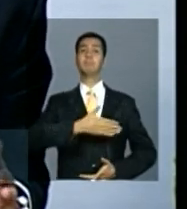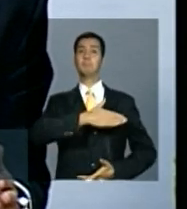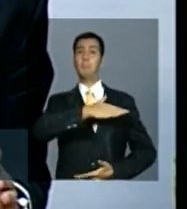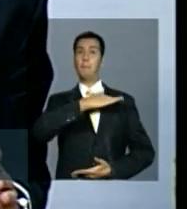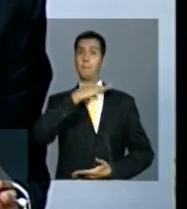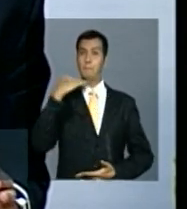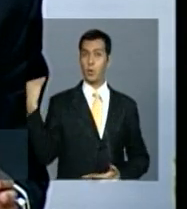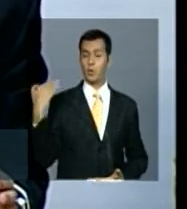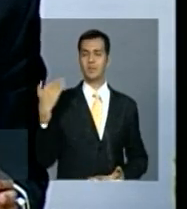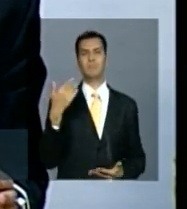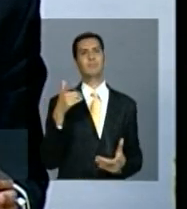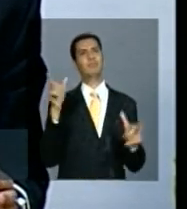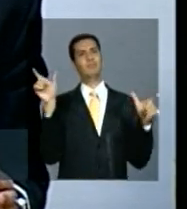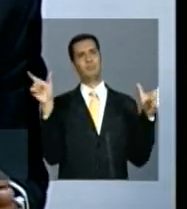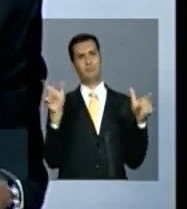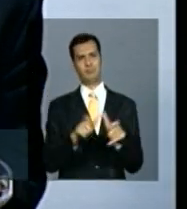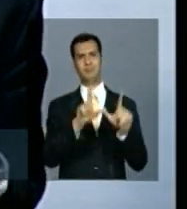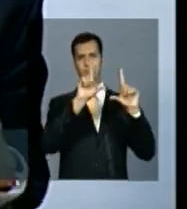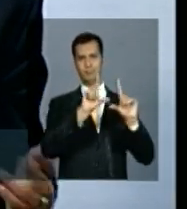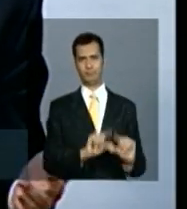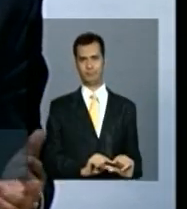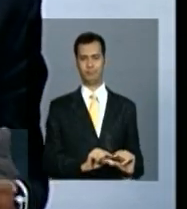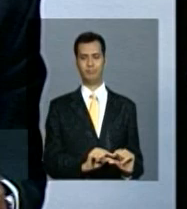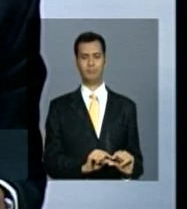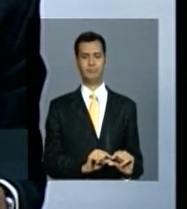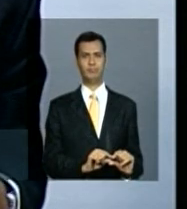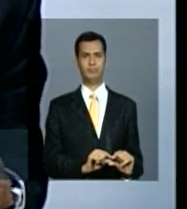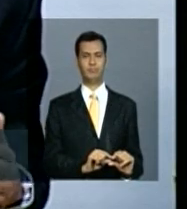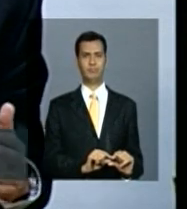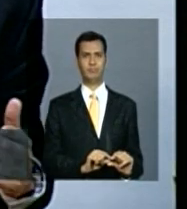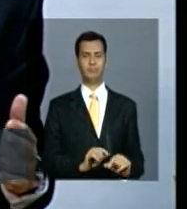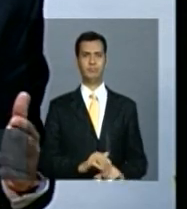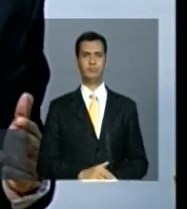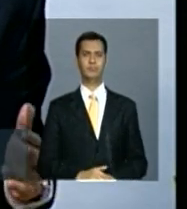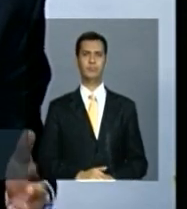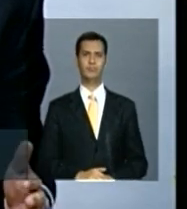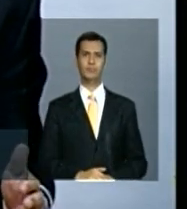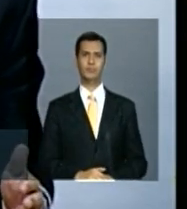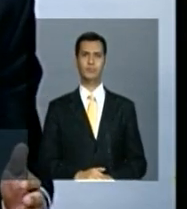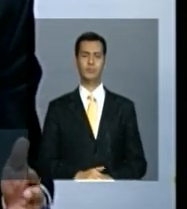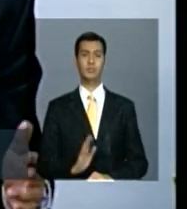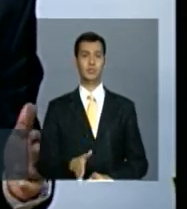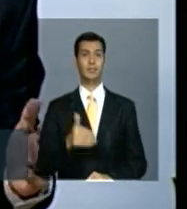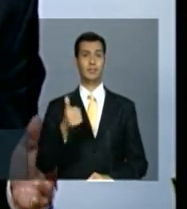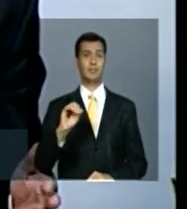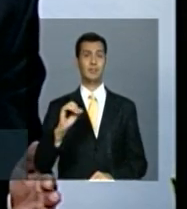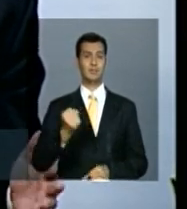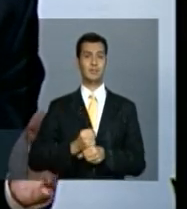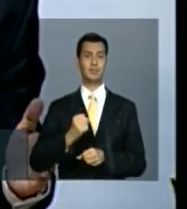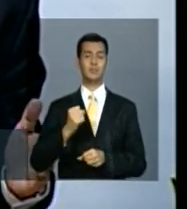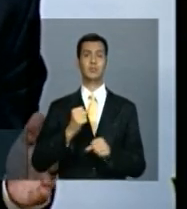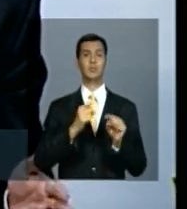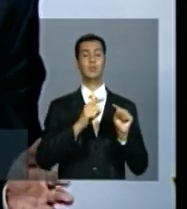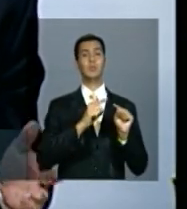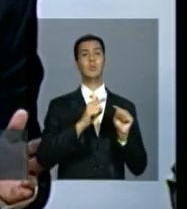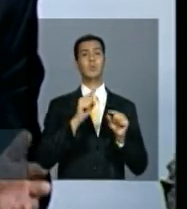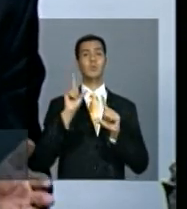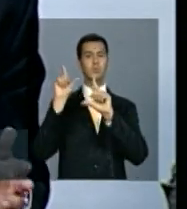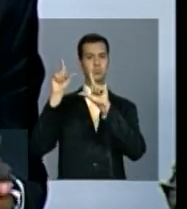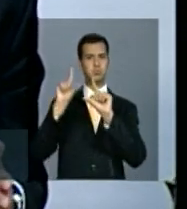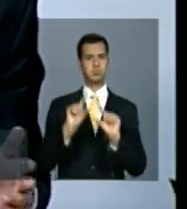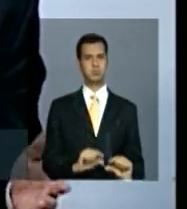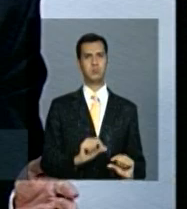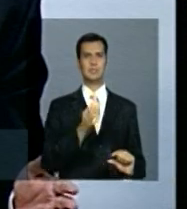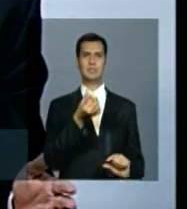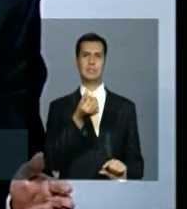óbitos maternos para jornalistas aqui terem uma ideia nos últimos 10 anos a nossa curva era de redução de 5